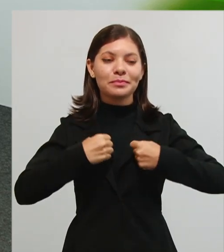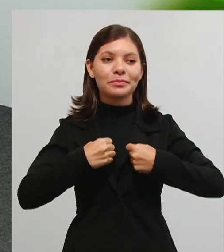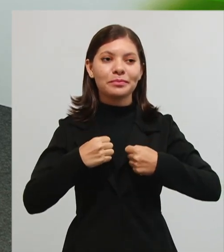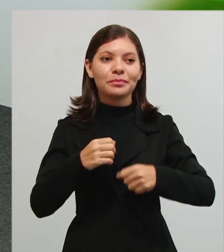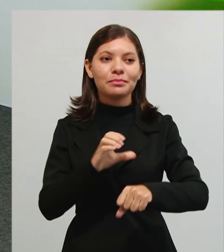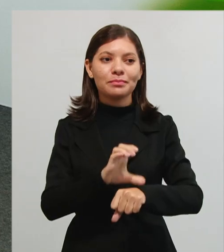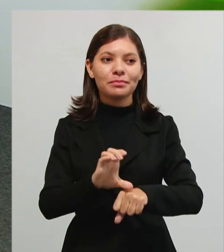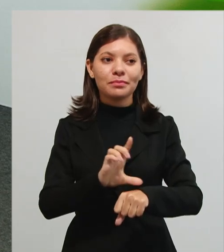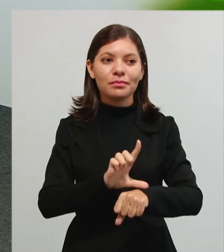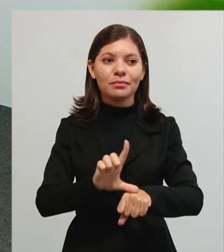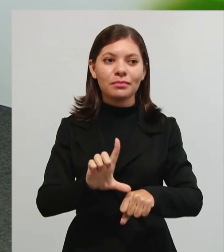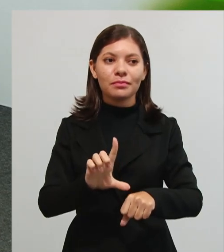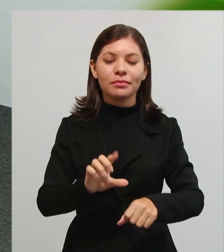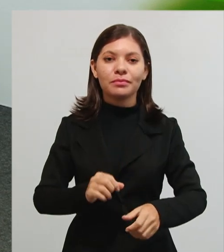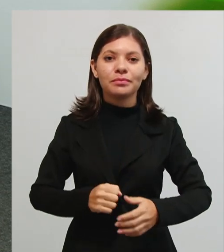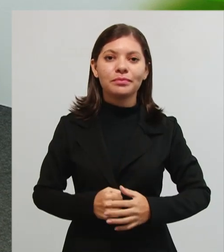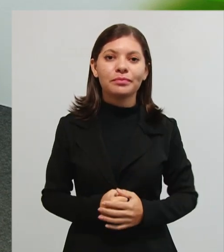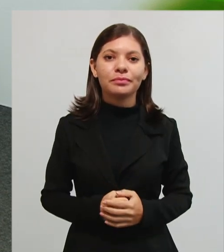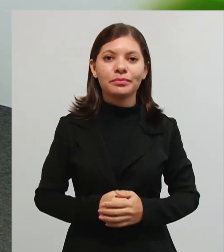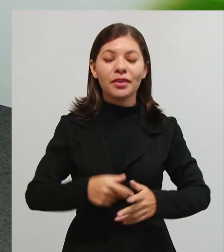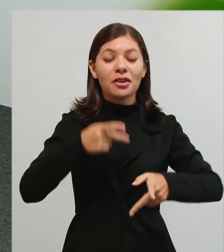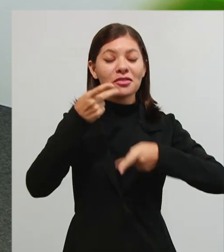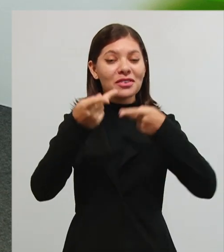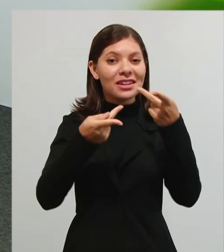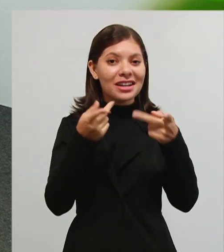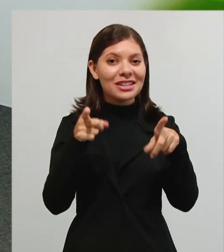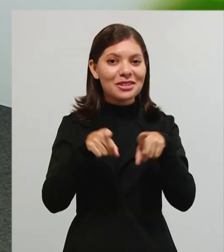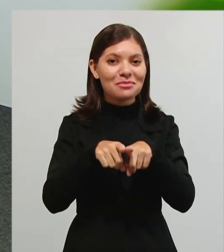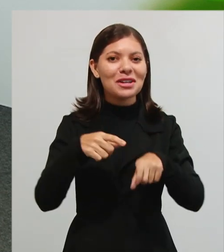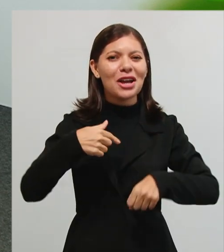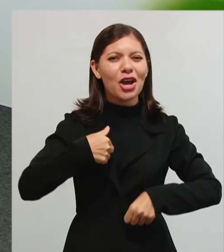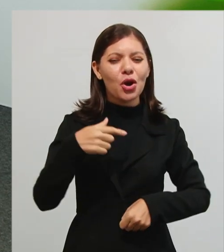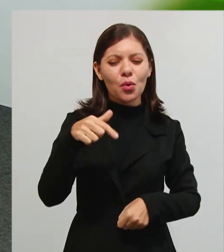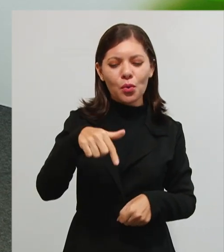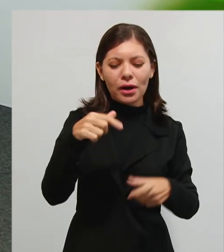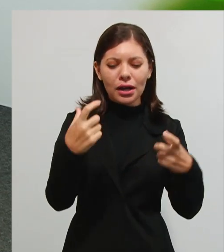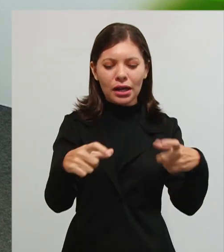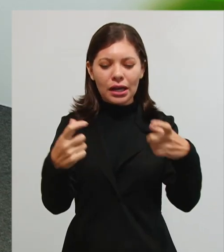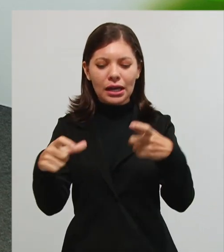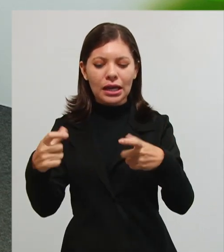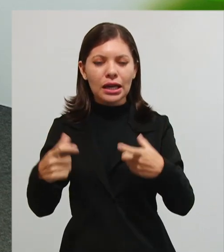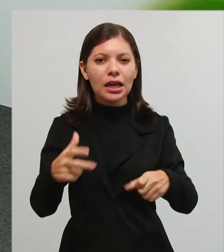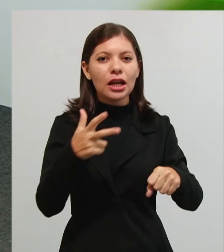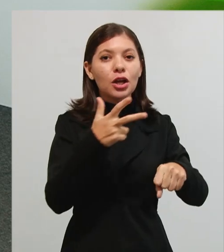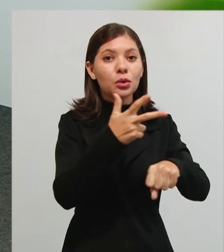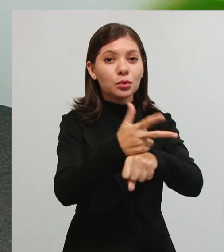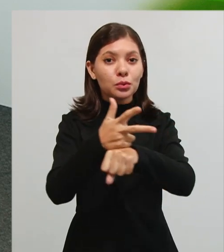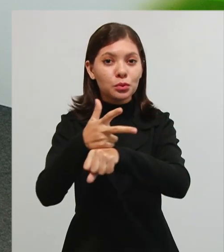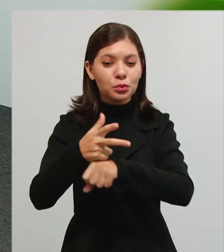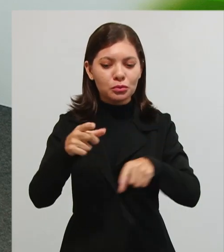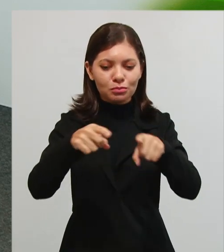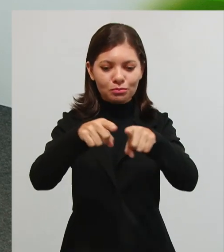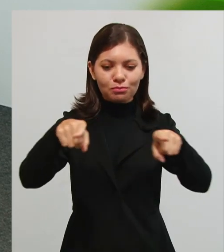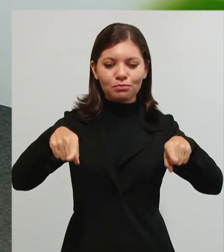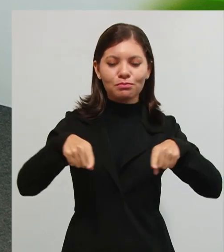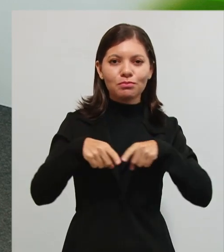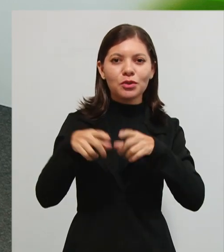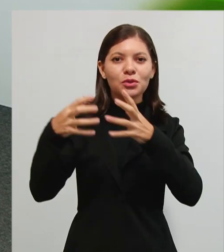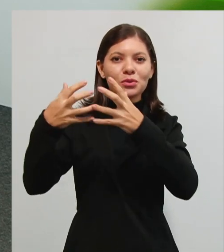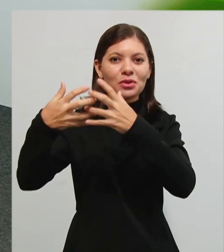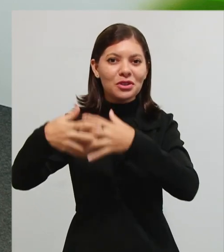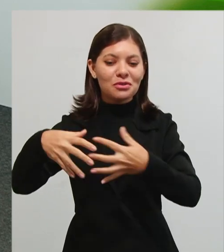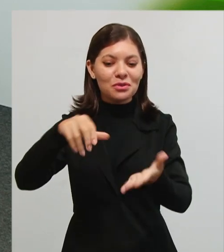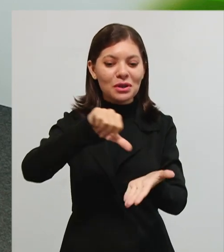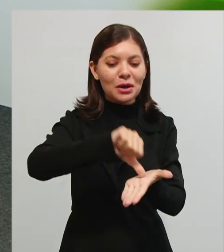lilás. Gostaria de falar para vocês que eu estou nas dependências do estúdio do IFRO Campus Porto Velho, Zona Norte. E